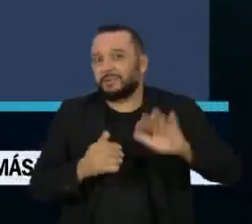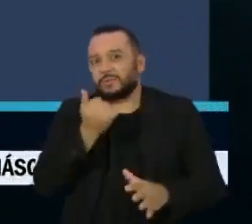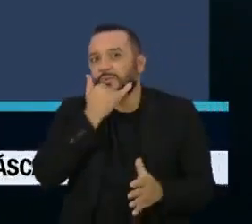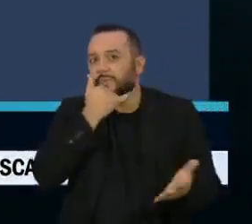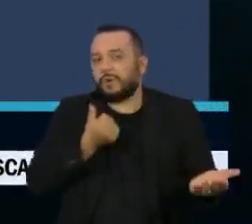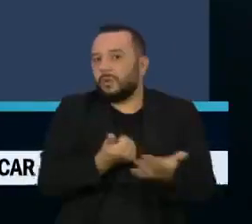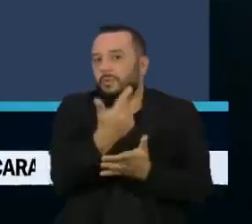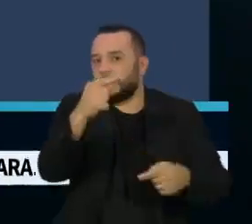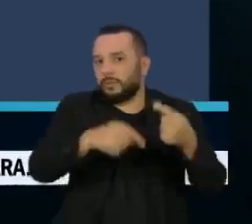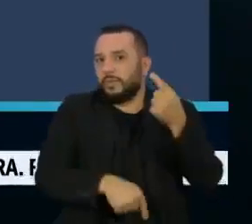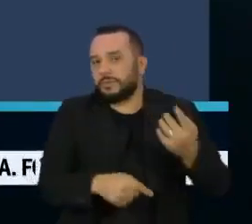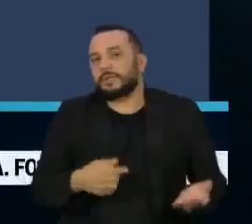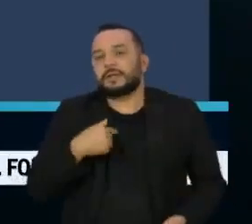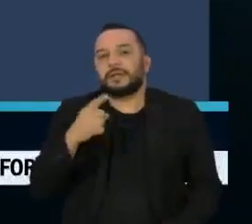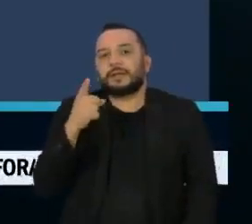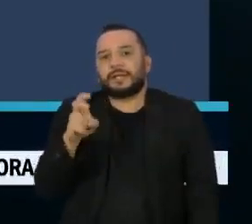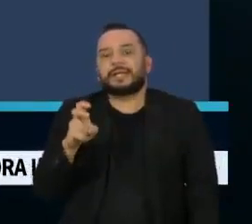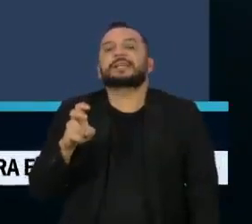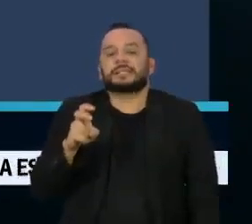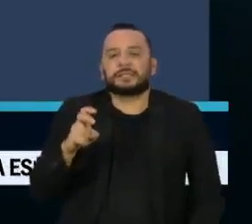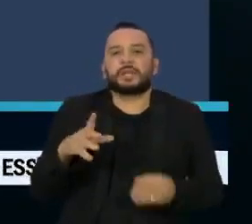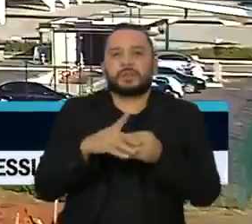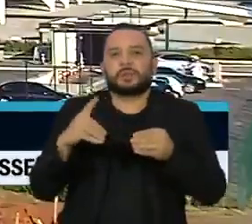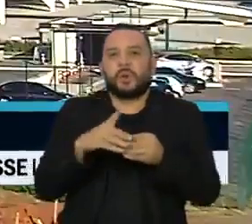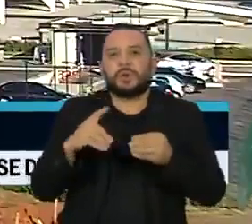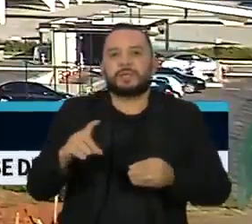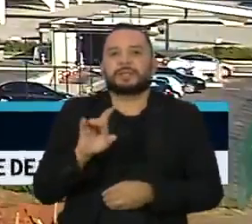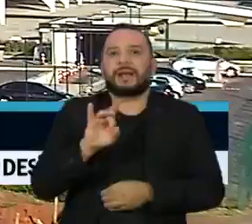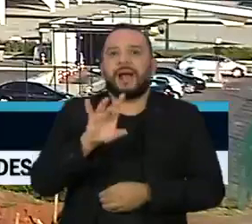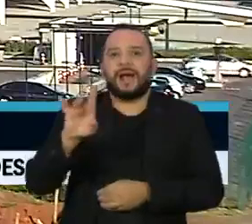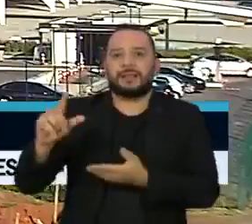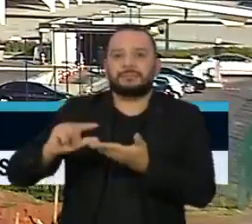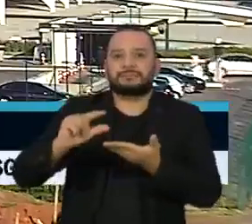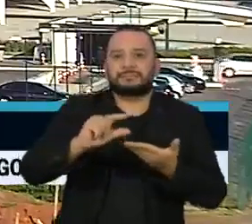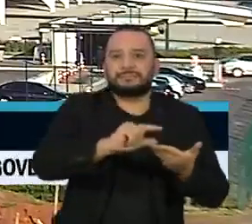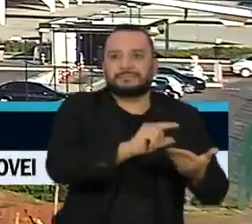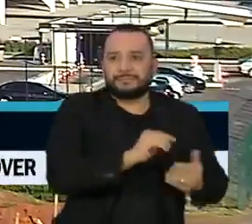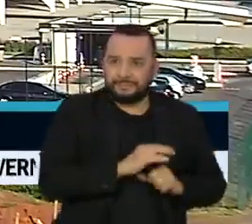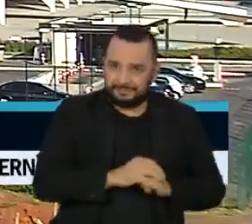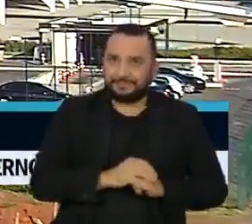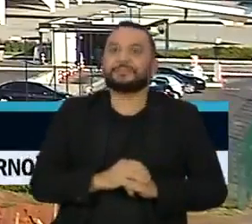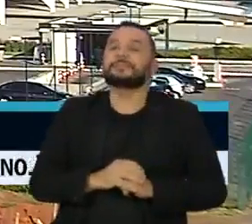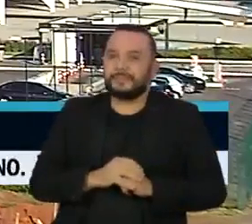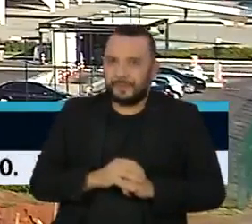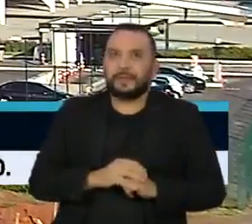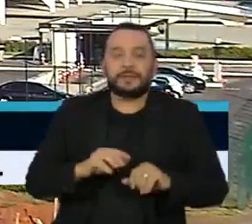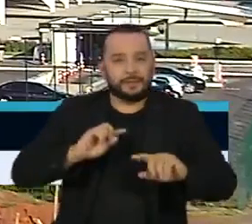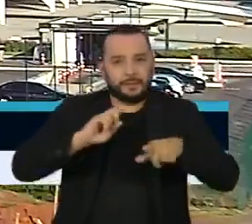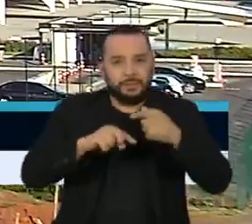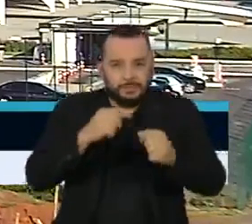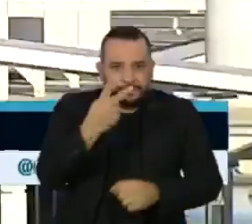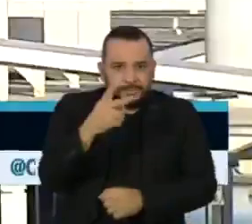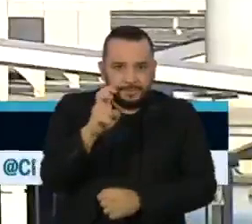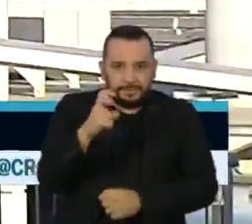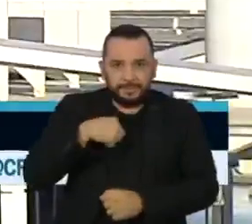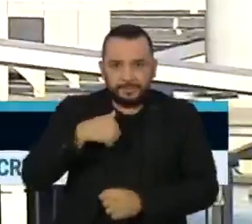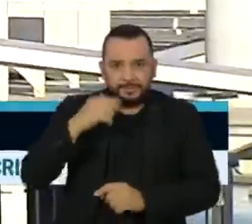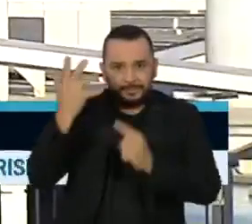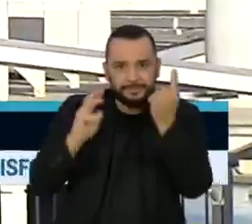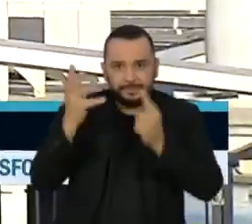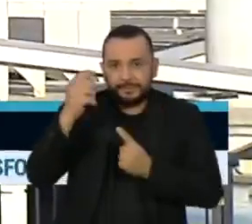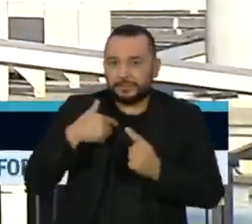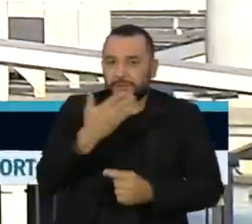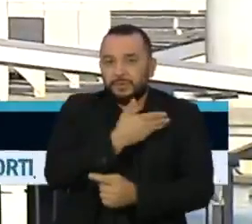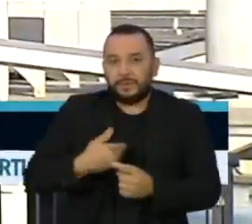contratação, $15 cada dose. Apesar de tudo, no dia 25 de fevereiro, o